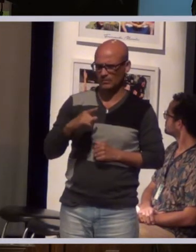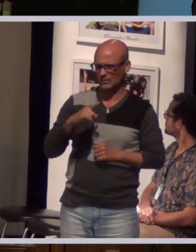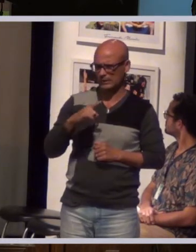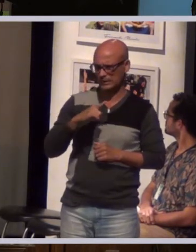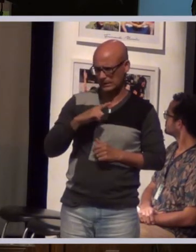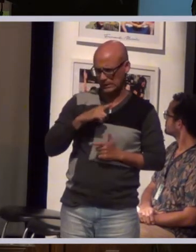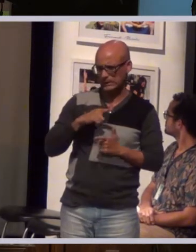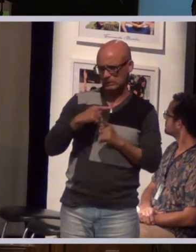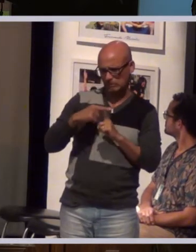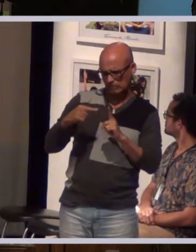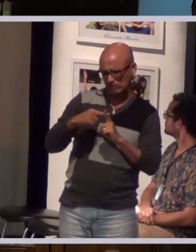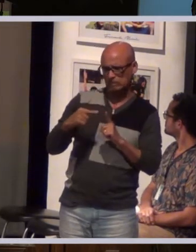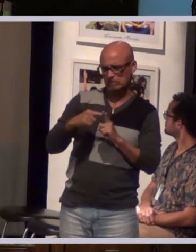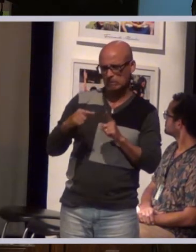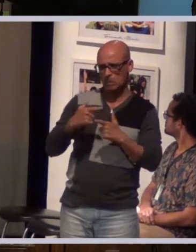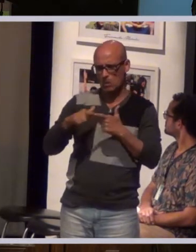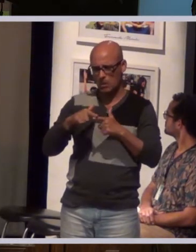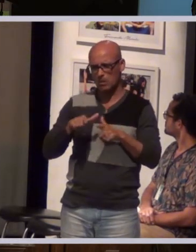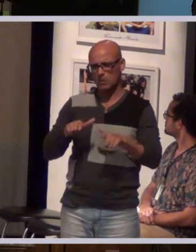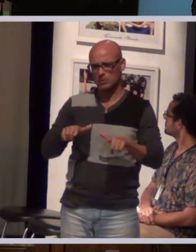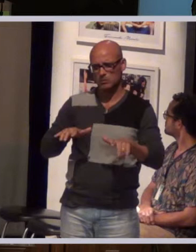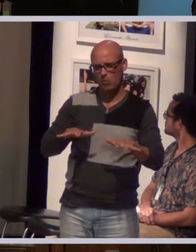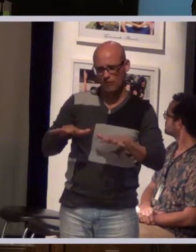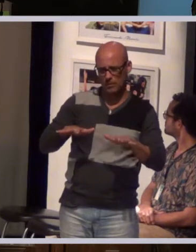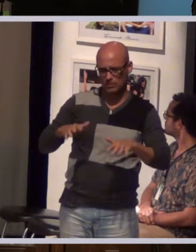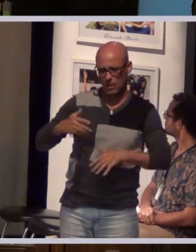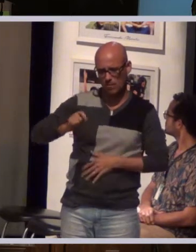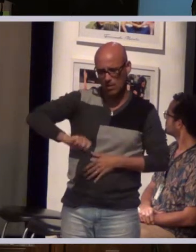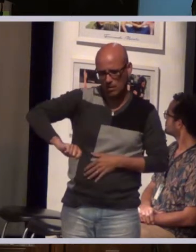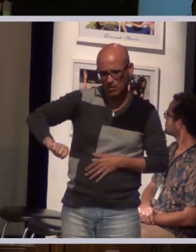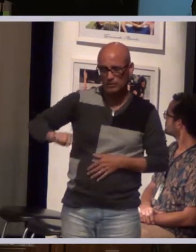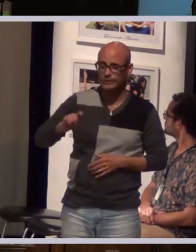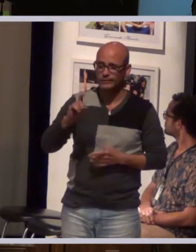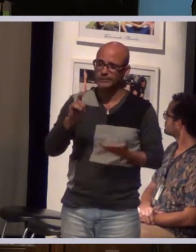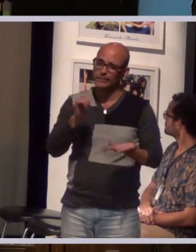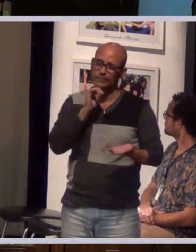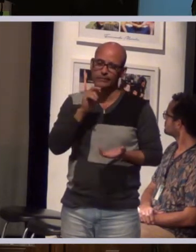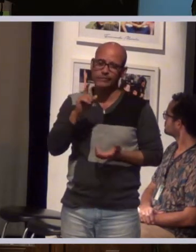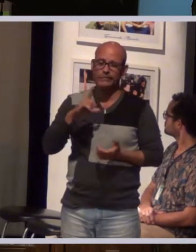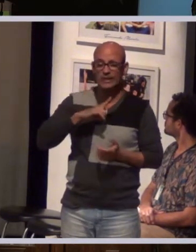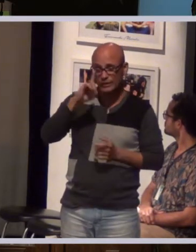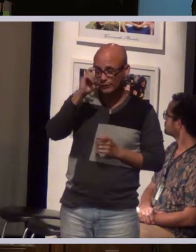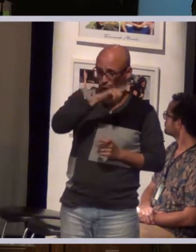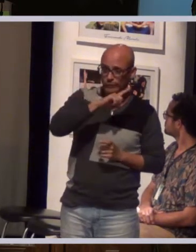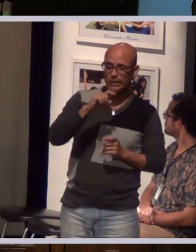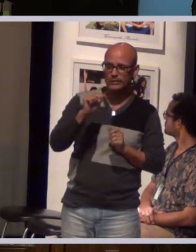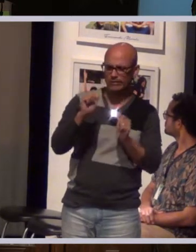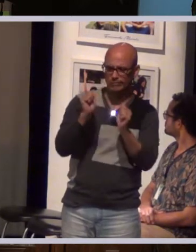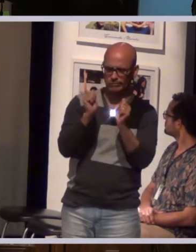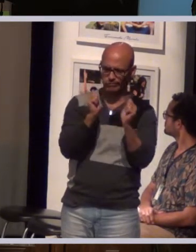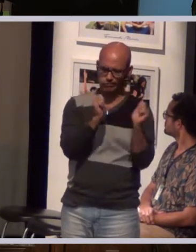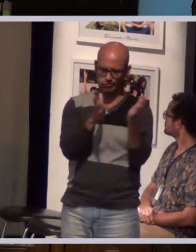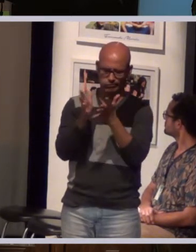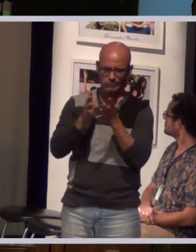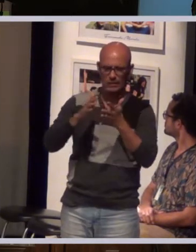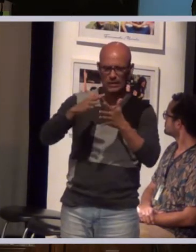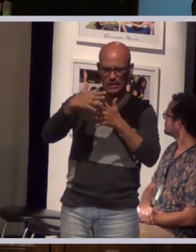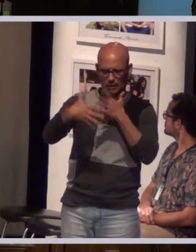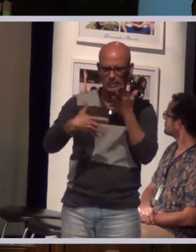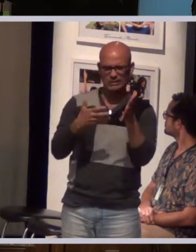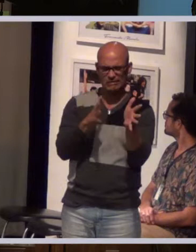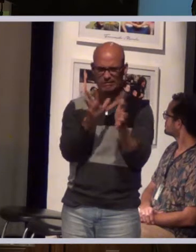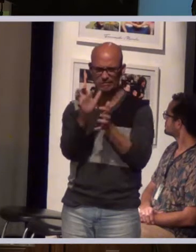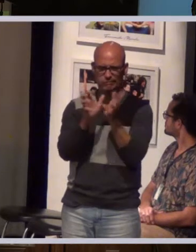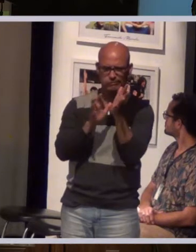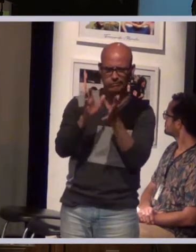restrição motora nas mãos, que dificulta a execução de algumas configurações de mão na Libras, na escrita